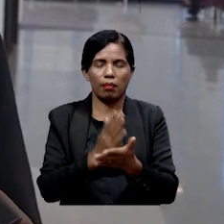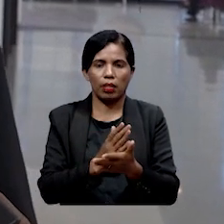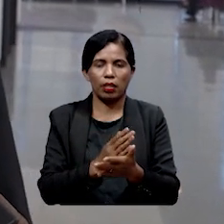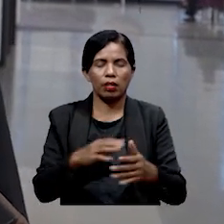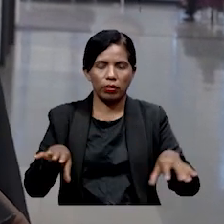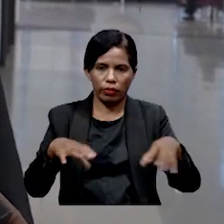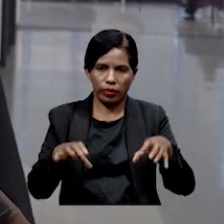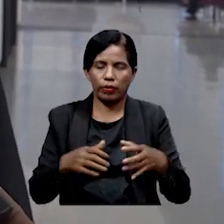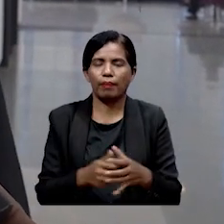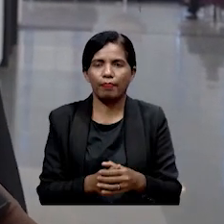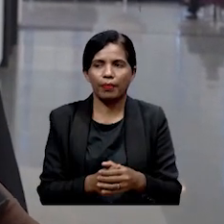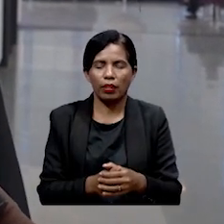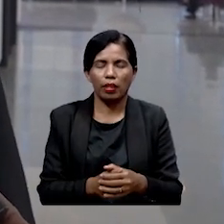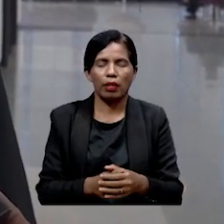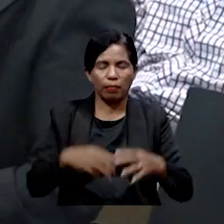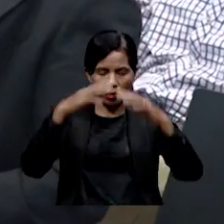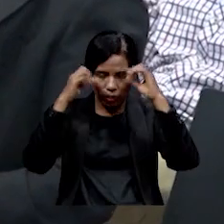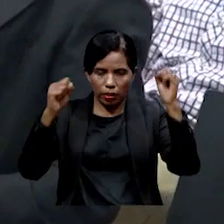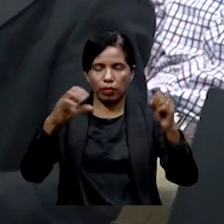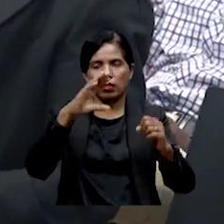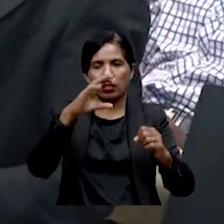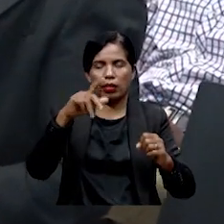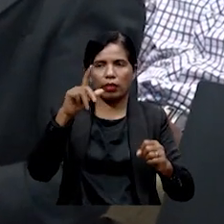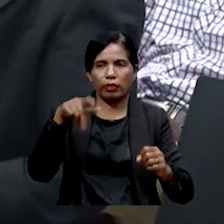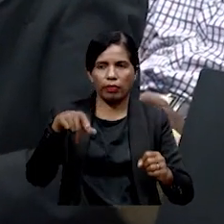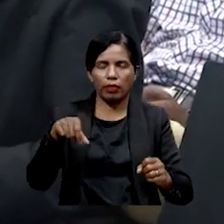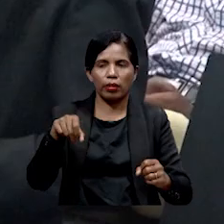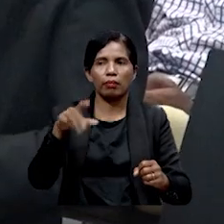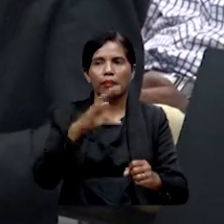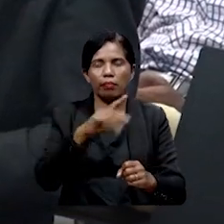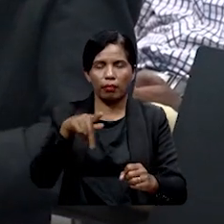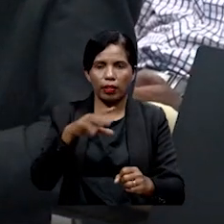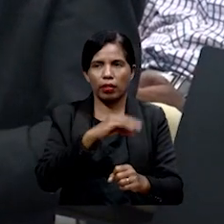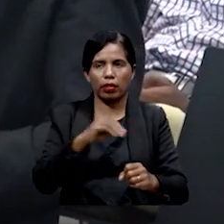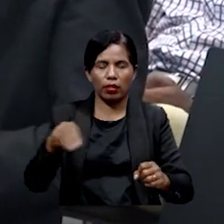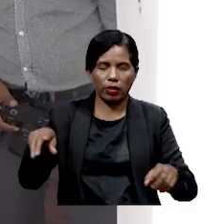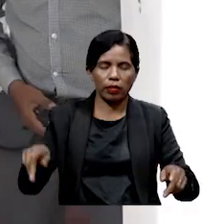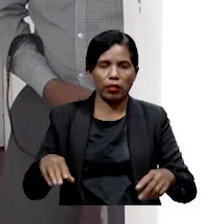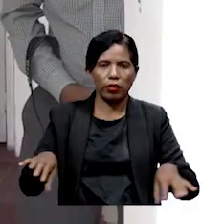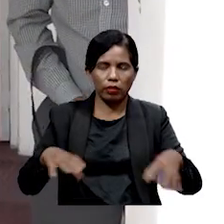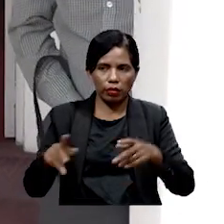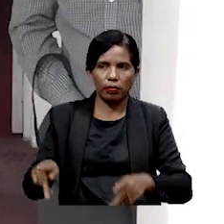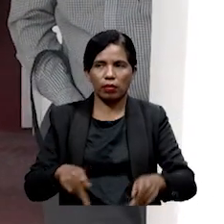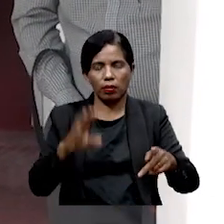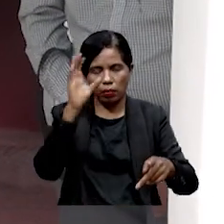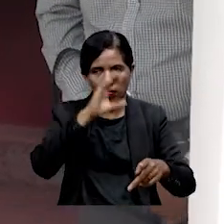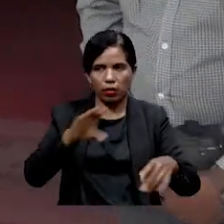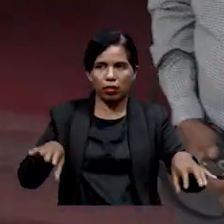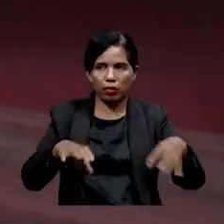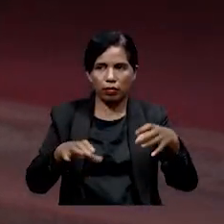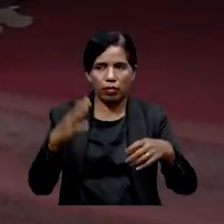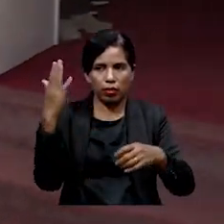presidente comissão função público ne la tete número certeza funcionário público ne be Babuca Serviço